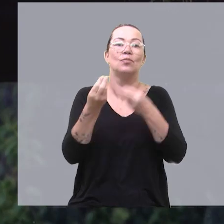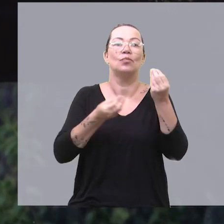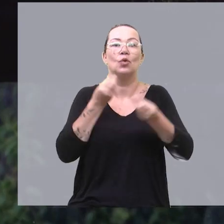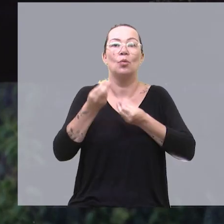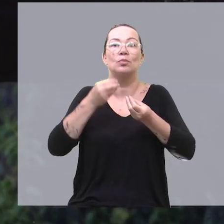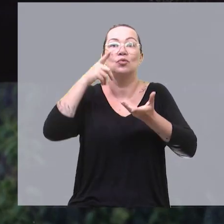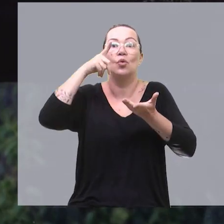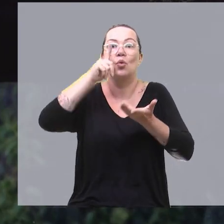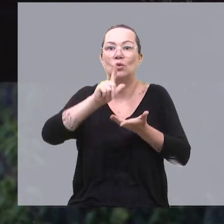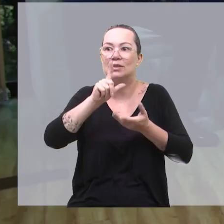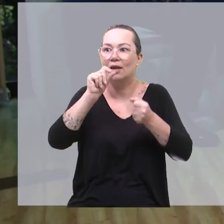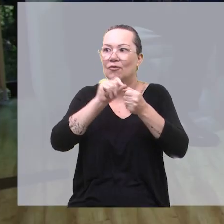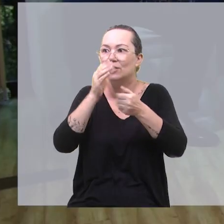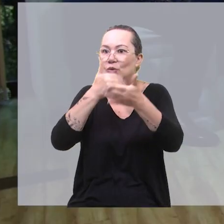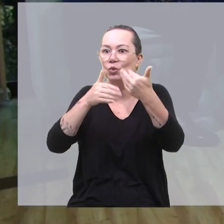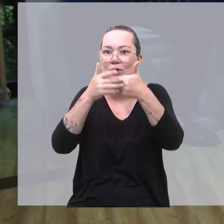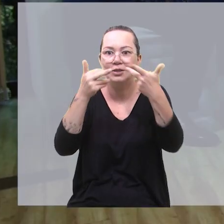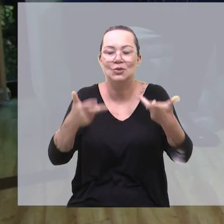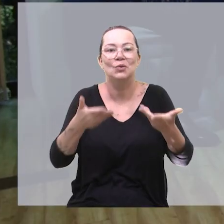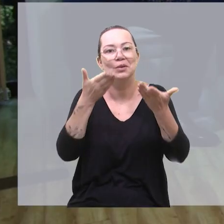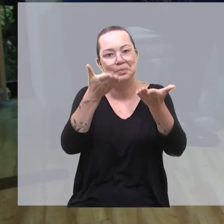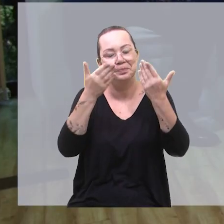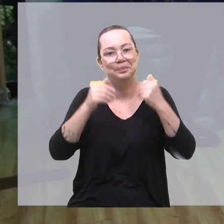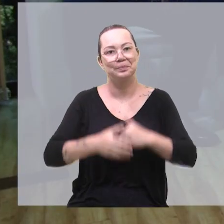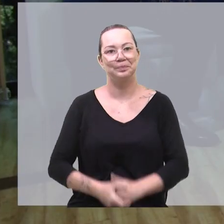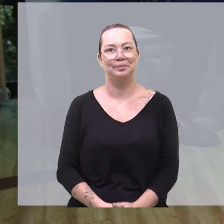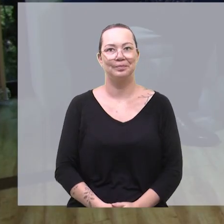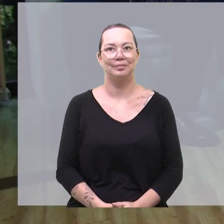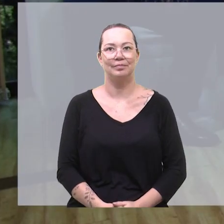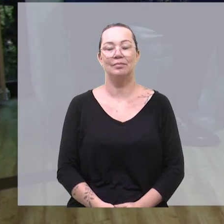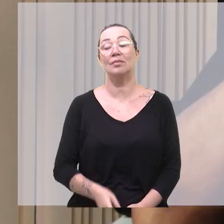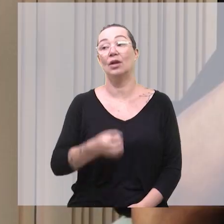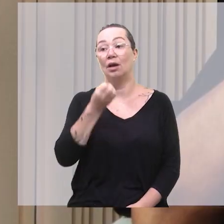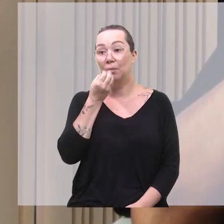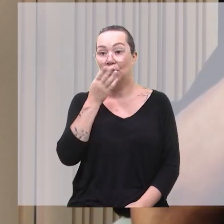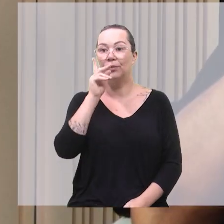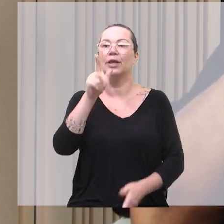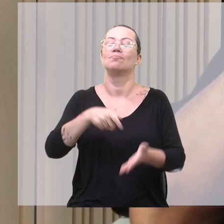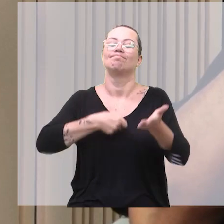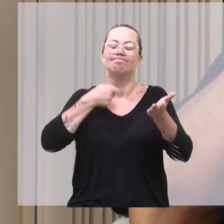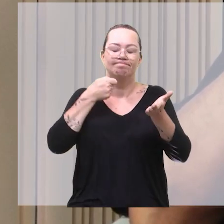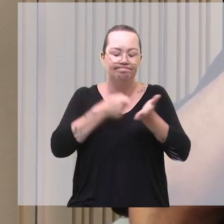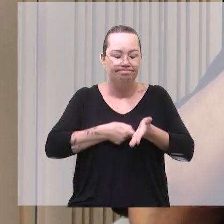gente consegue lidar com tudo isso, hein, seu Reis? Bom, ela é uma